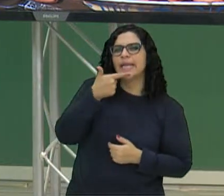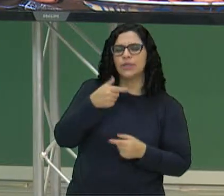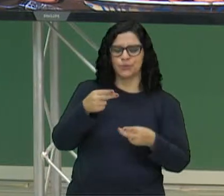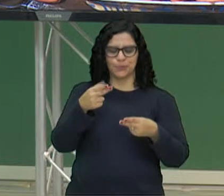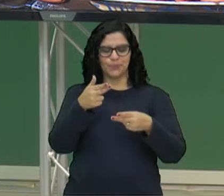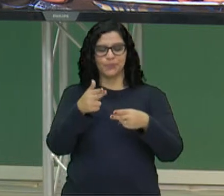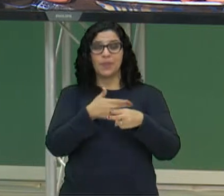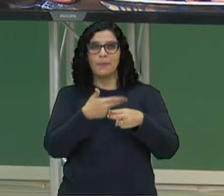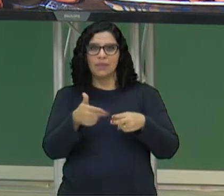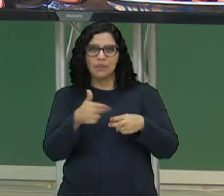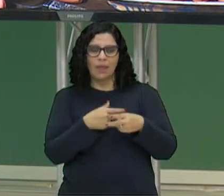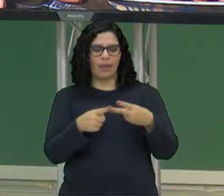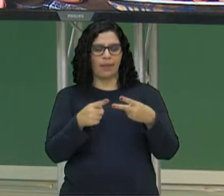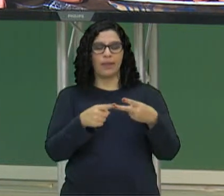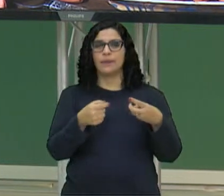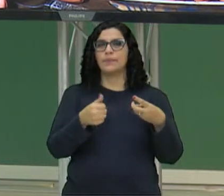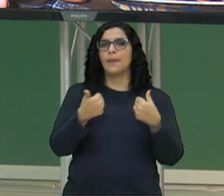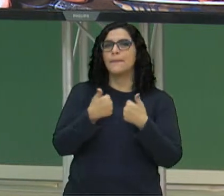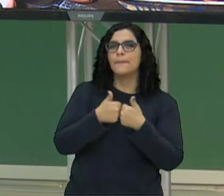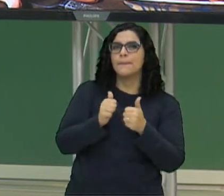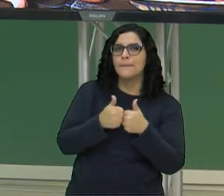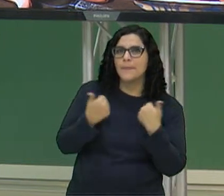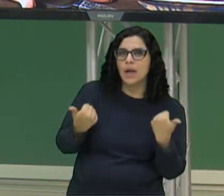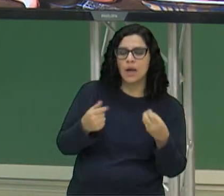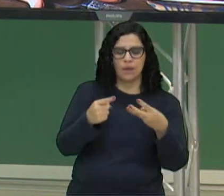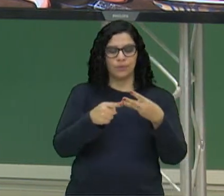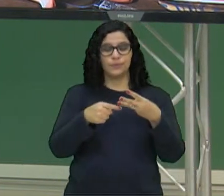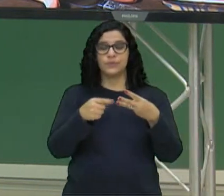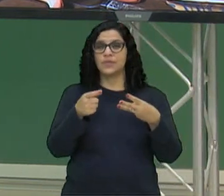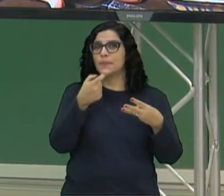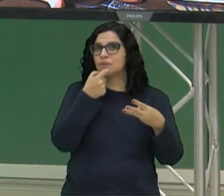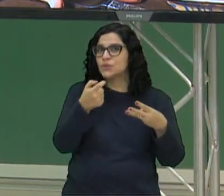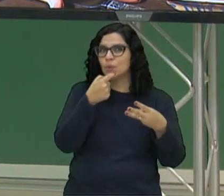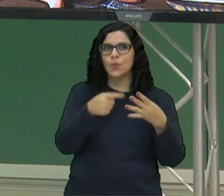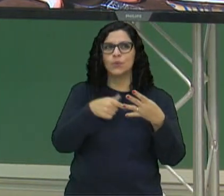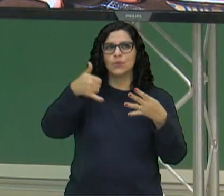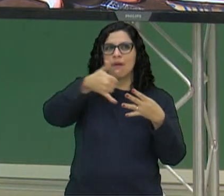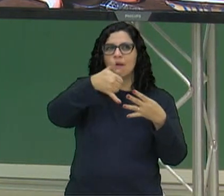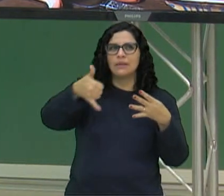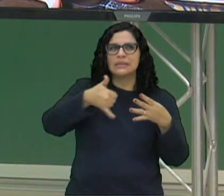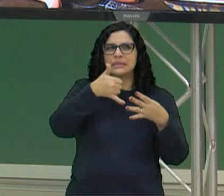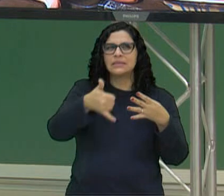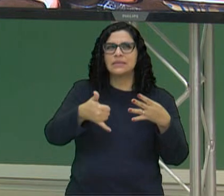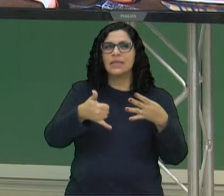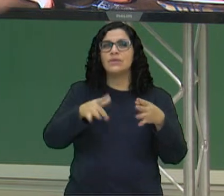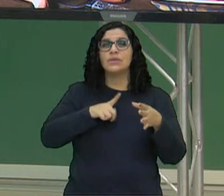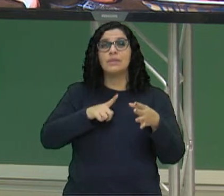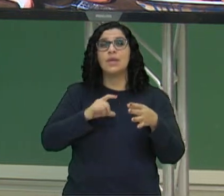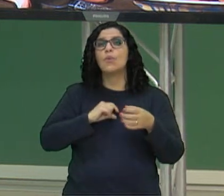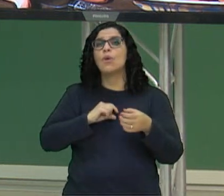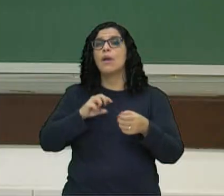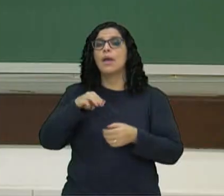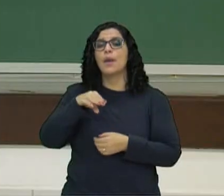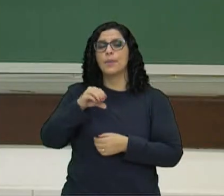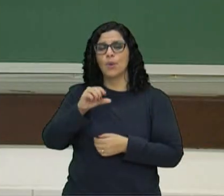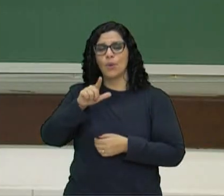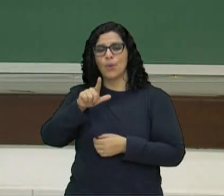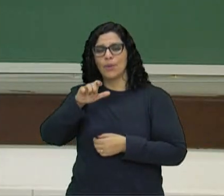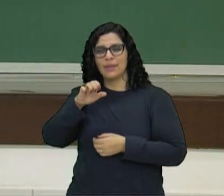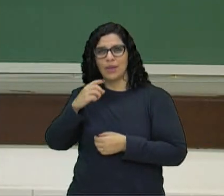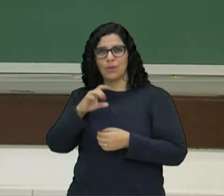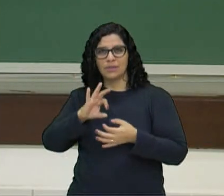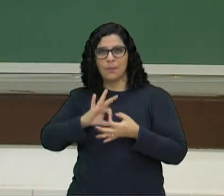manteiga, pão, biscoitos, um azeite. Quais as moléculas e quais os processos envolvidos